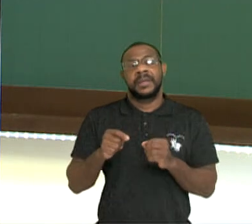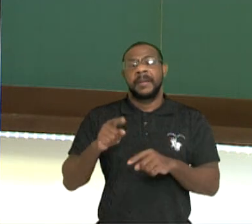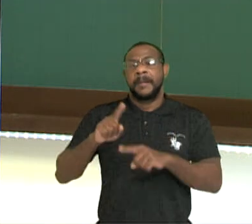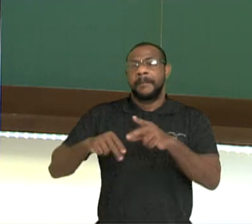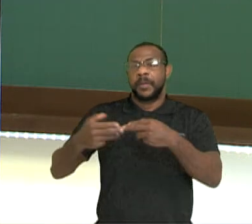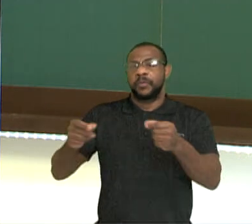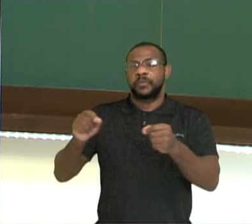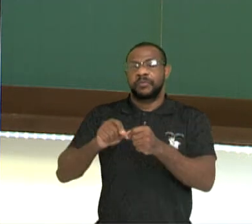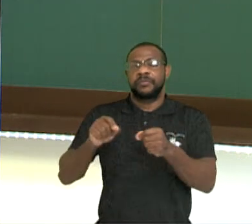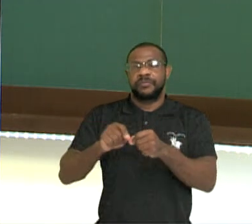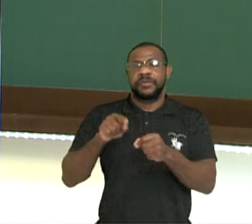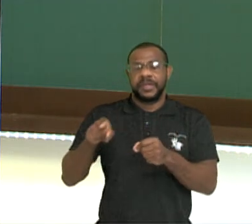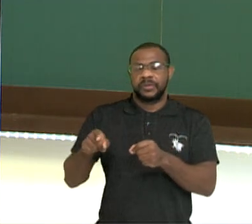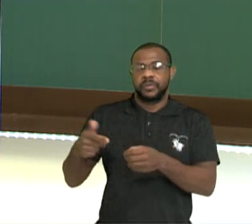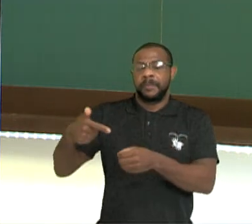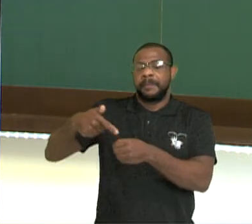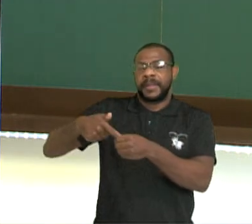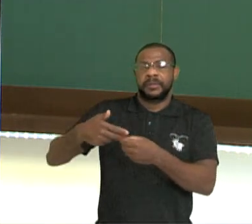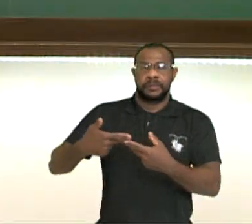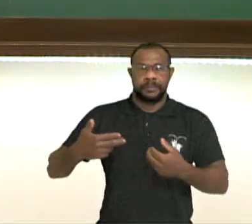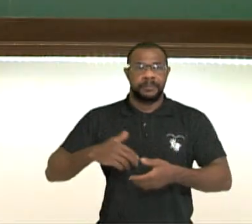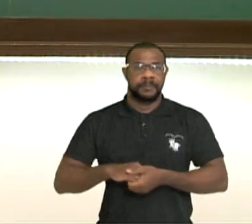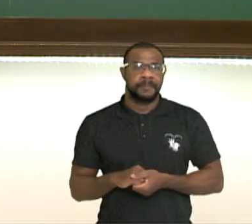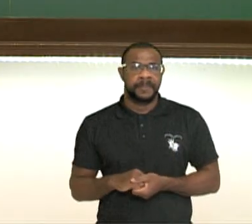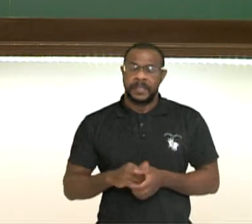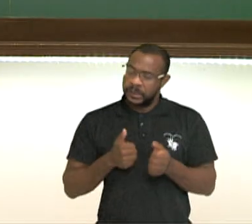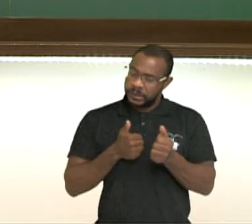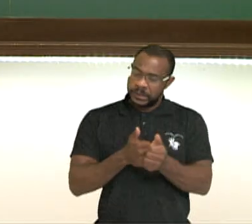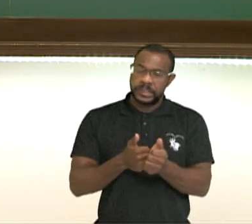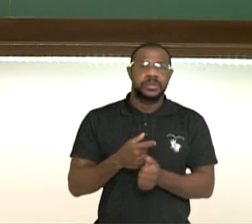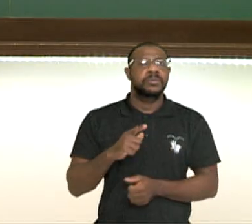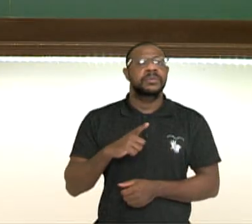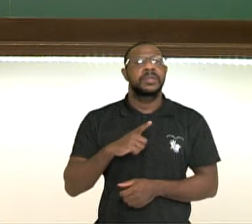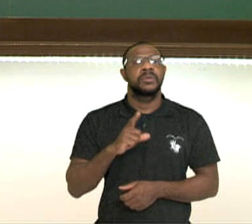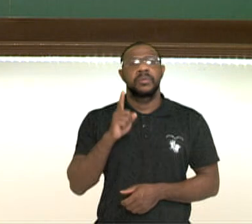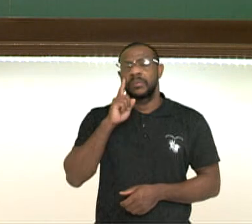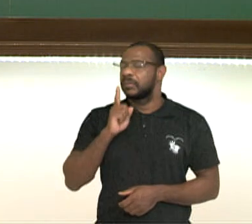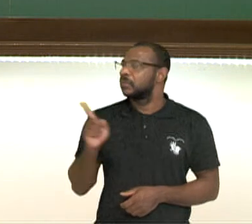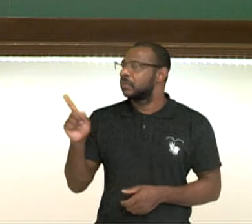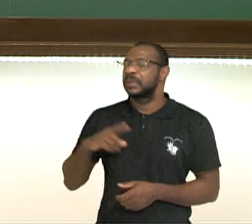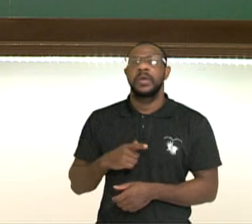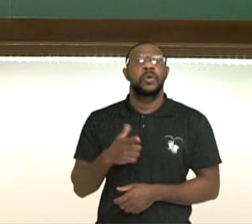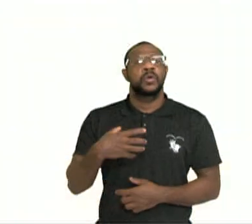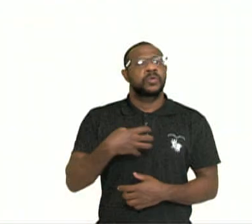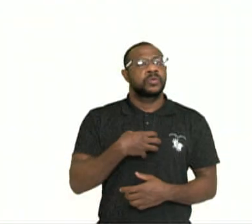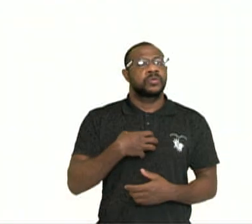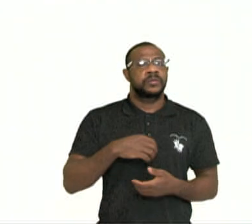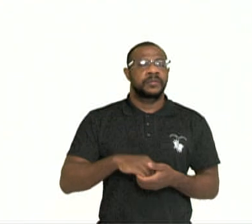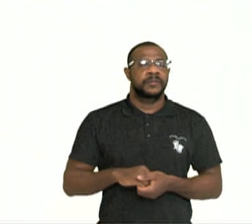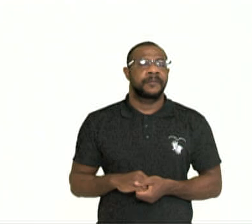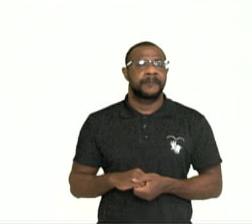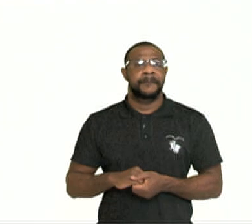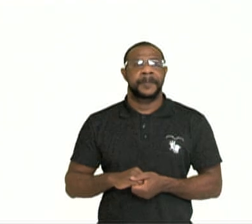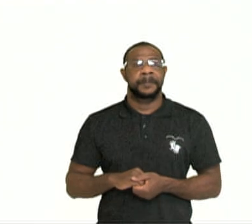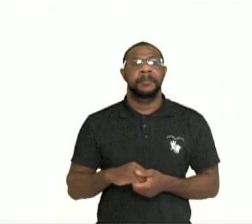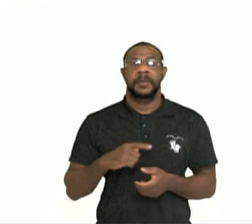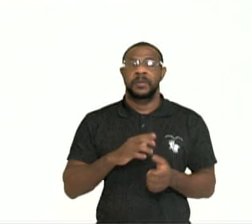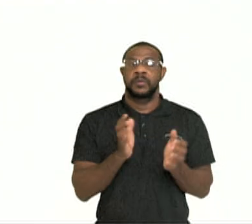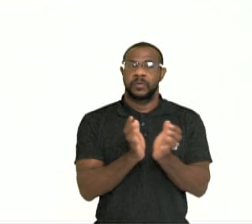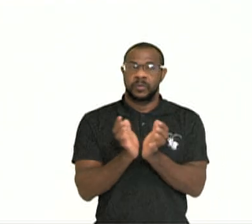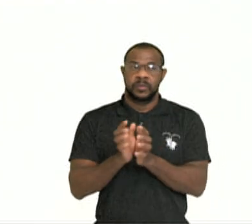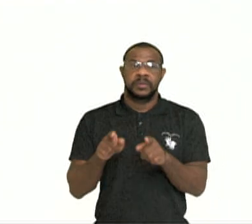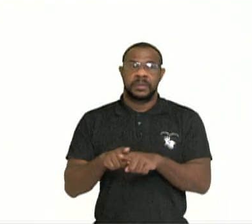essa noção das fontes de energia. Seguindo, nós temos aqui uma outra maneira, onde elas podem ser classificadas